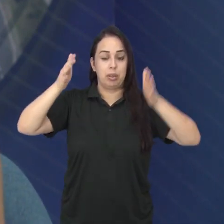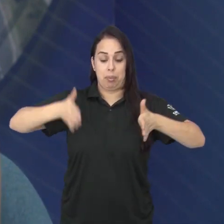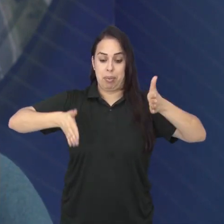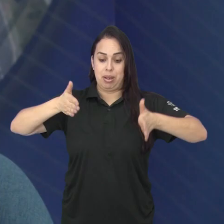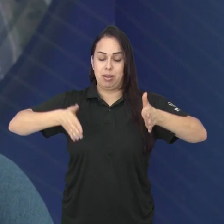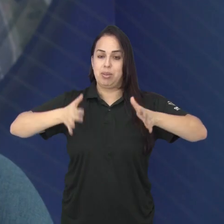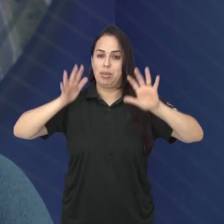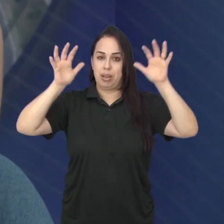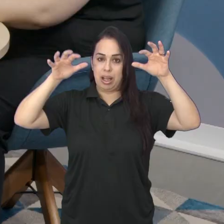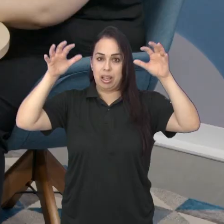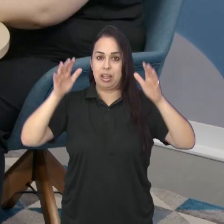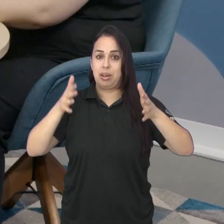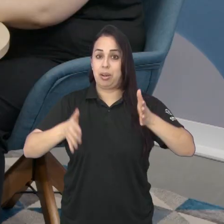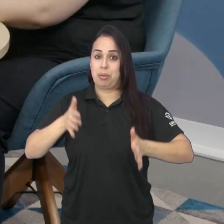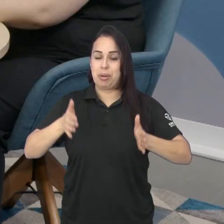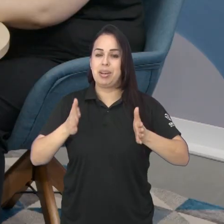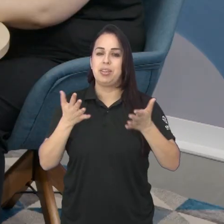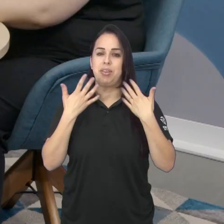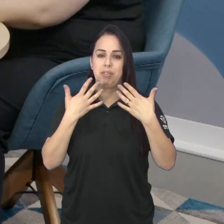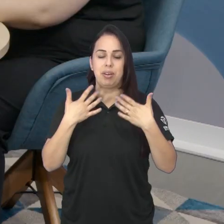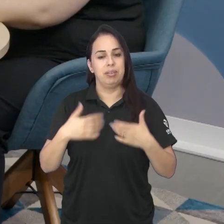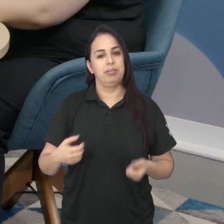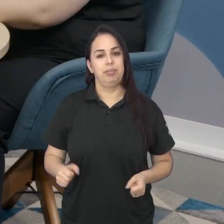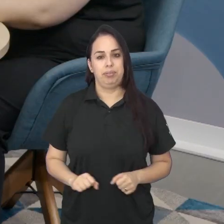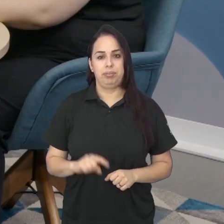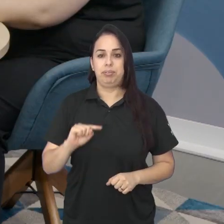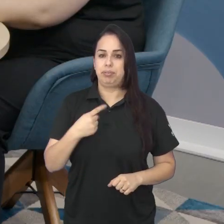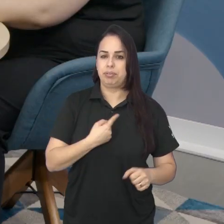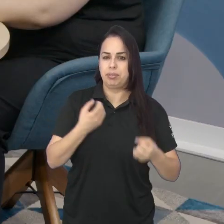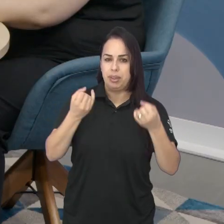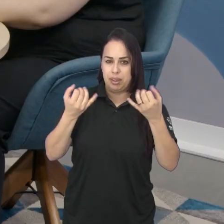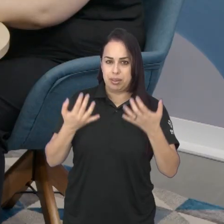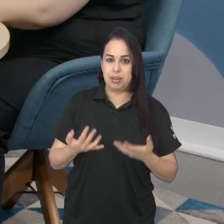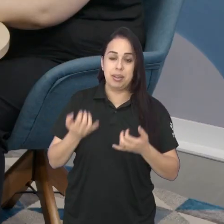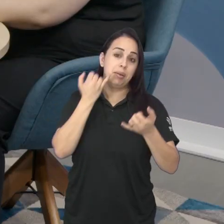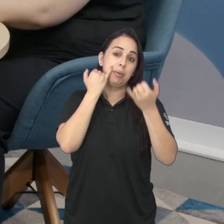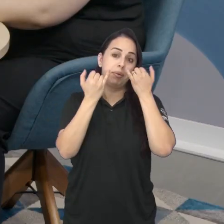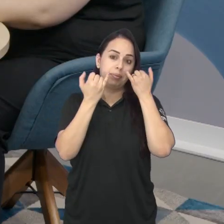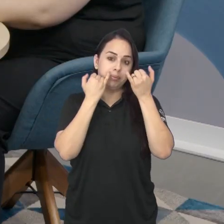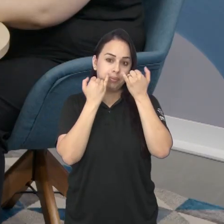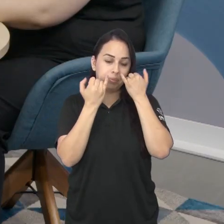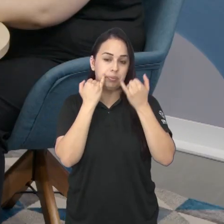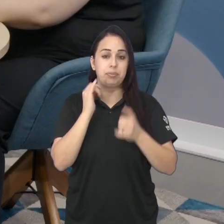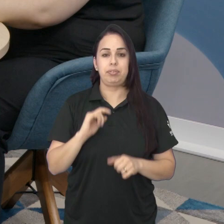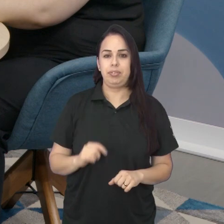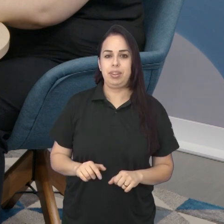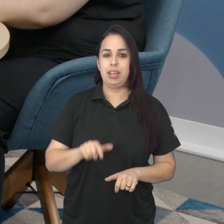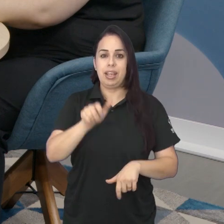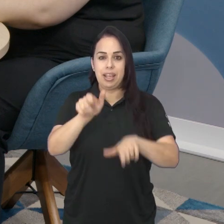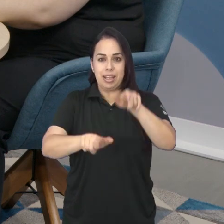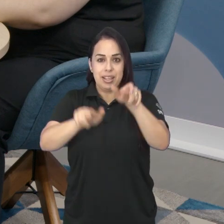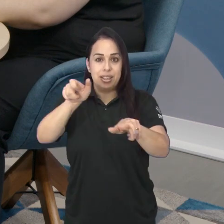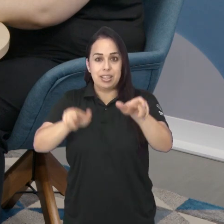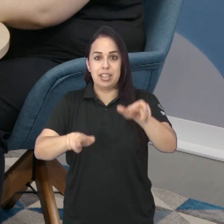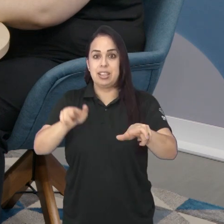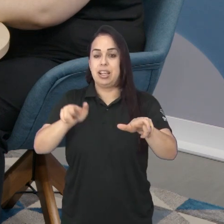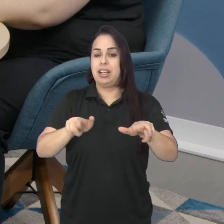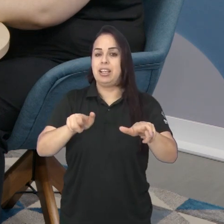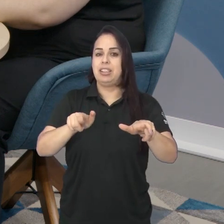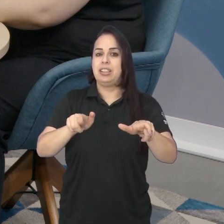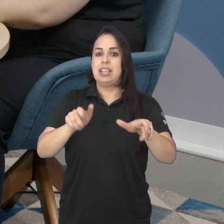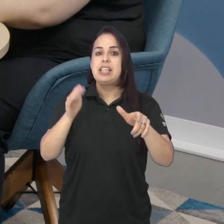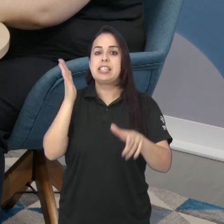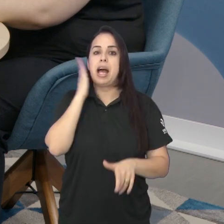vivendo no verão. Bom, a gente falava um pouquinho sobre a informação, né, no último bloco, o fato das pessoas estarem prevenidas,